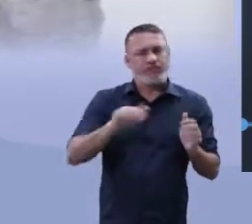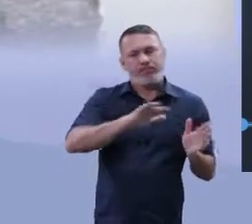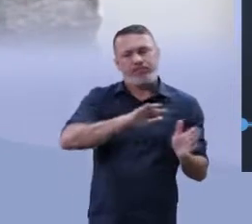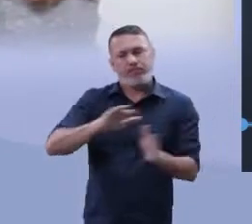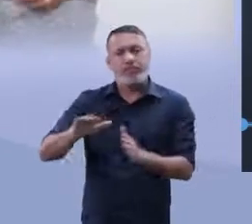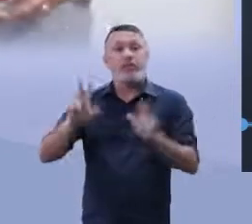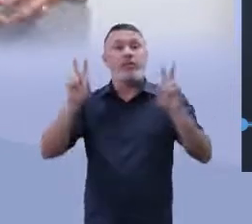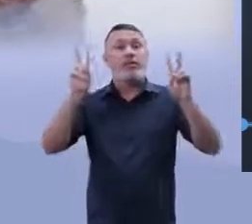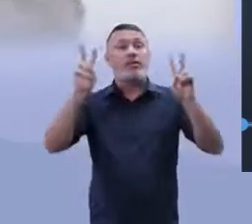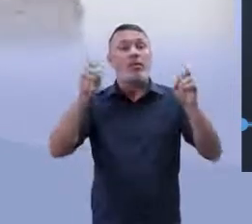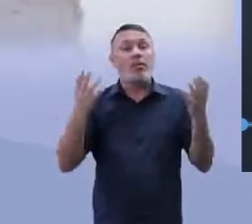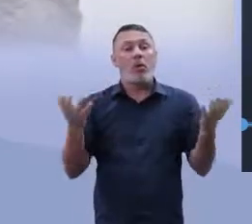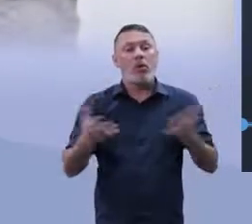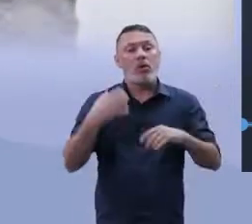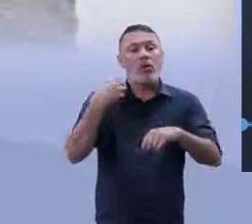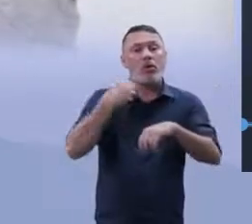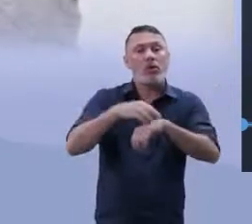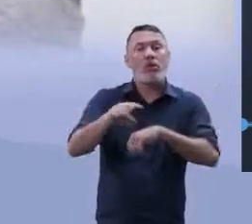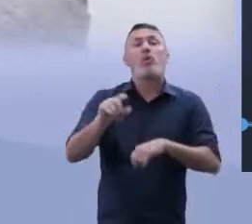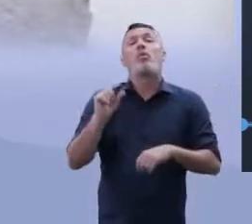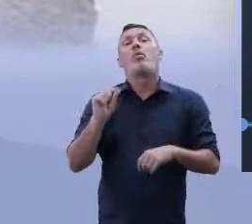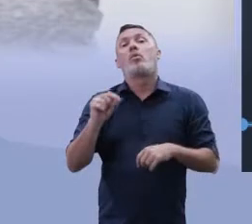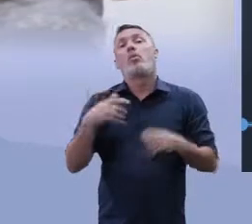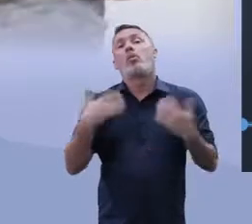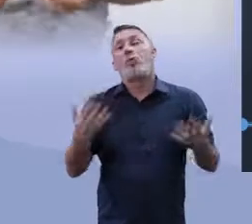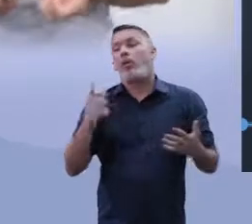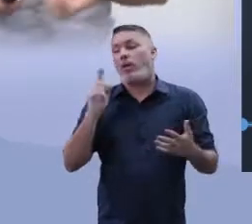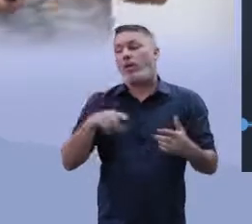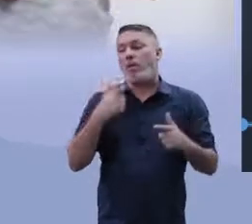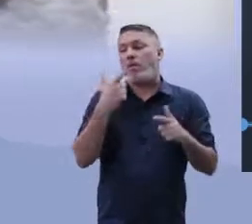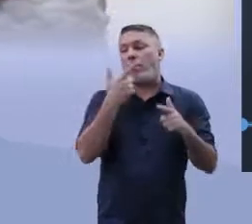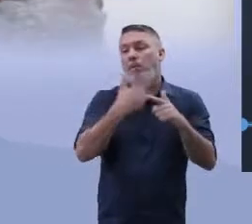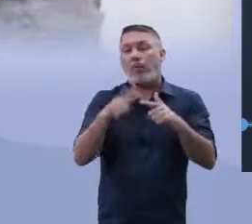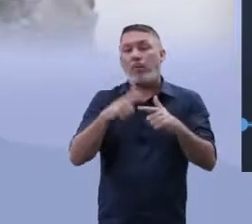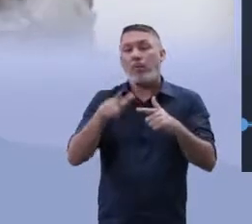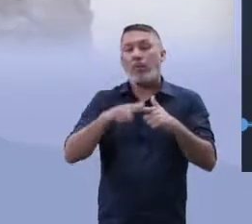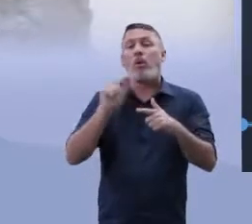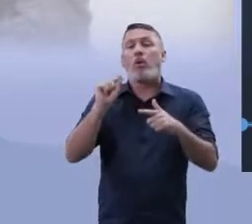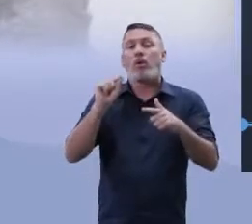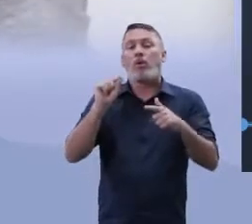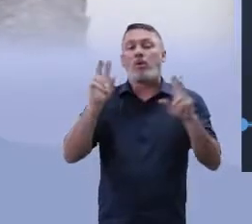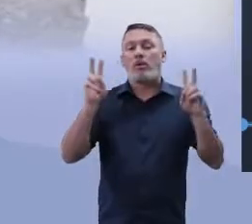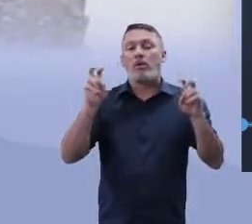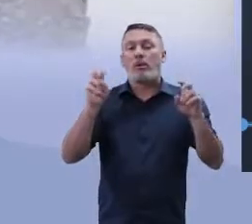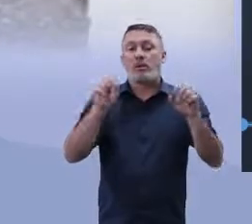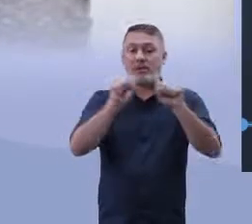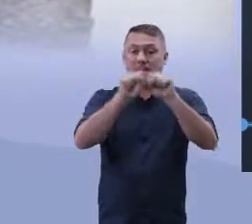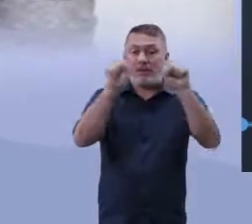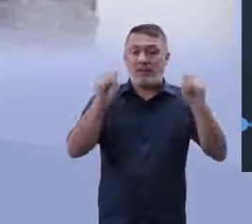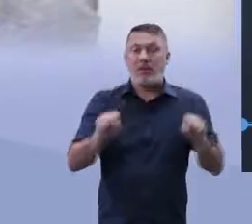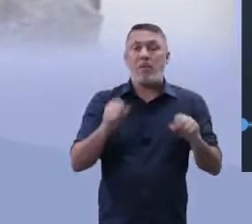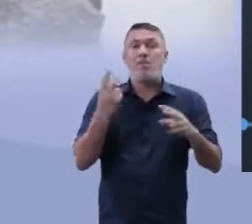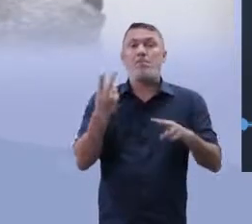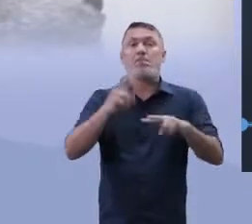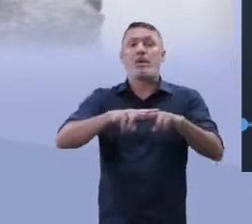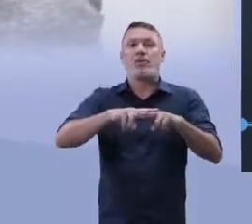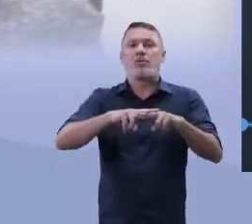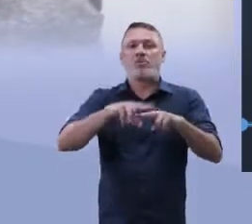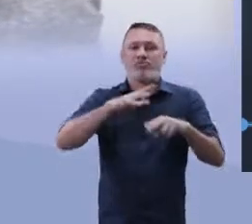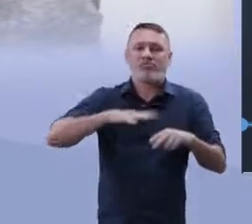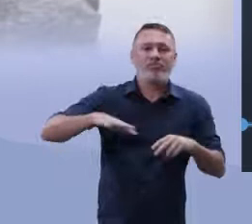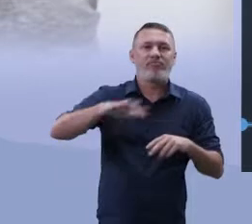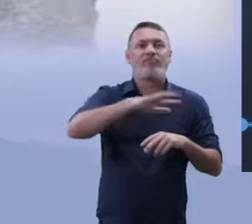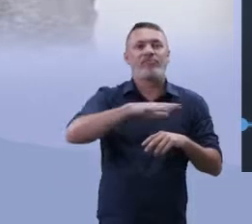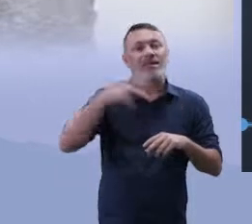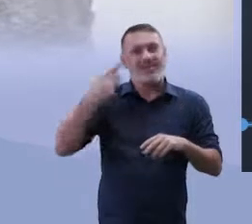de hoje? O nosso tema de hoje é o tema os problemas do sistema carcerário brasileiro.